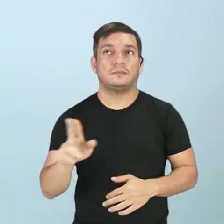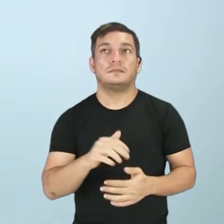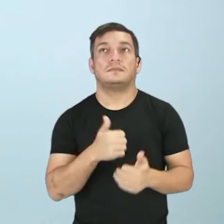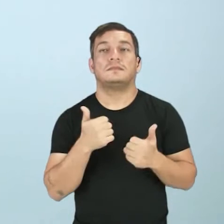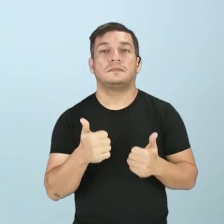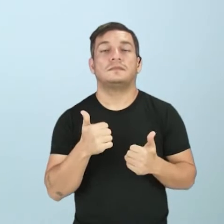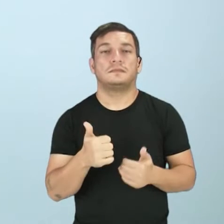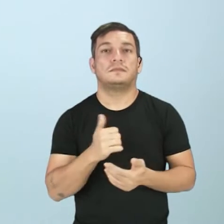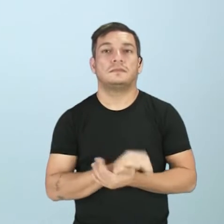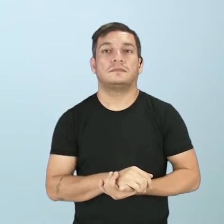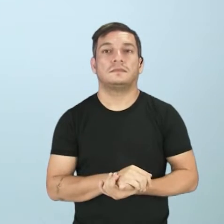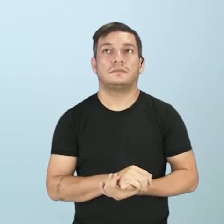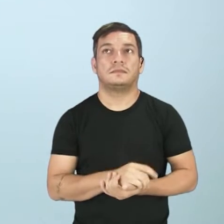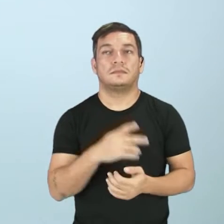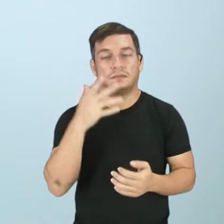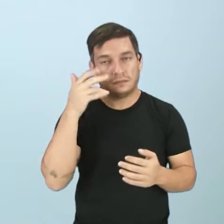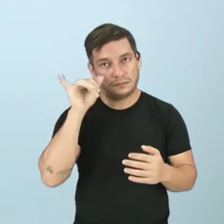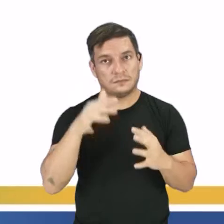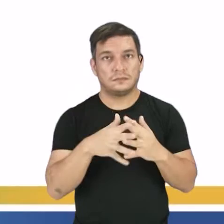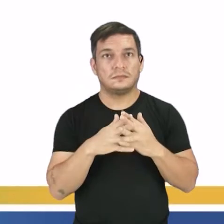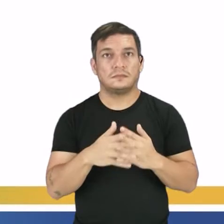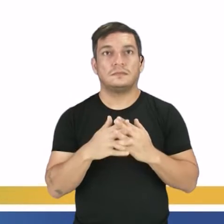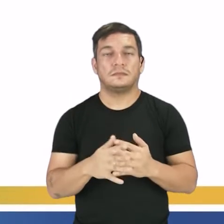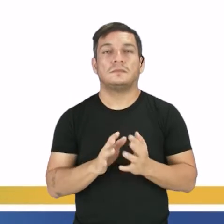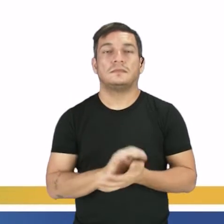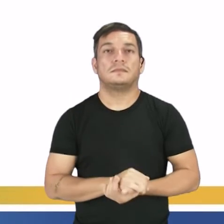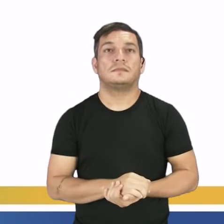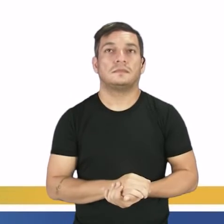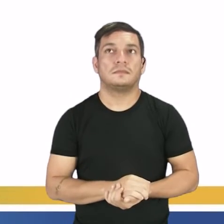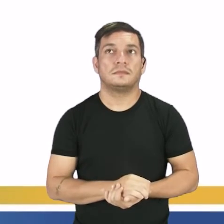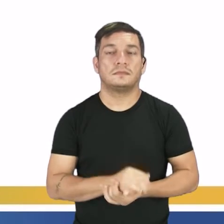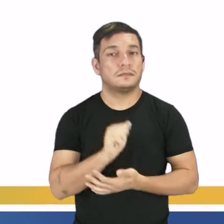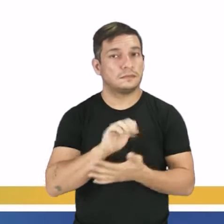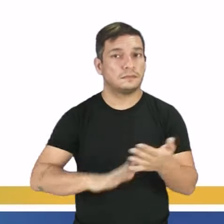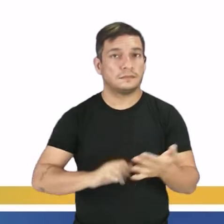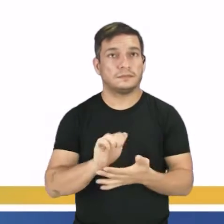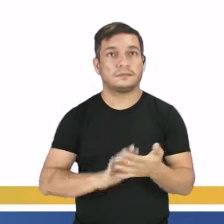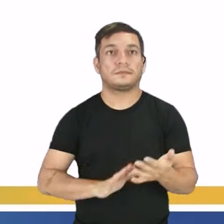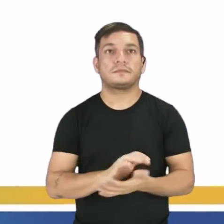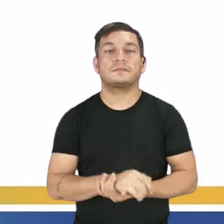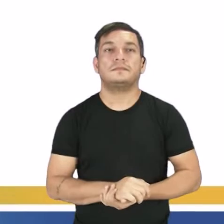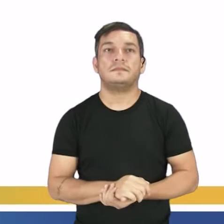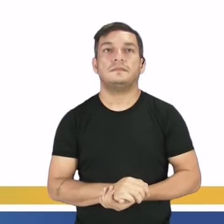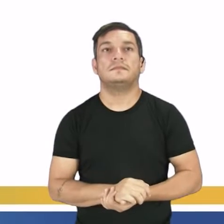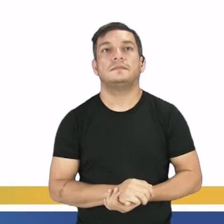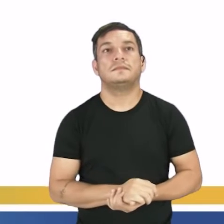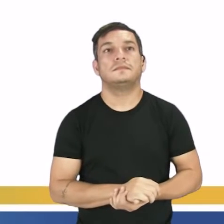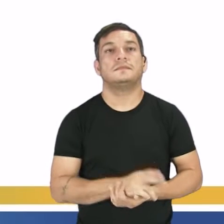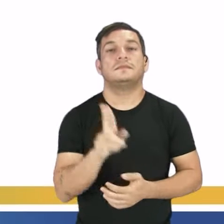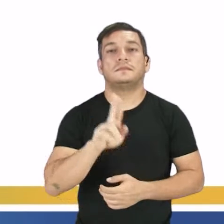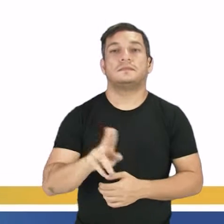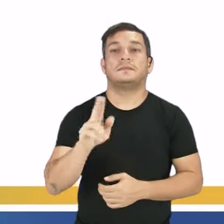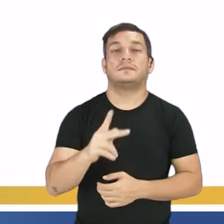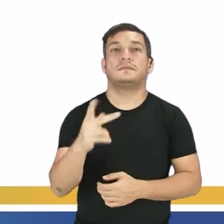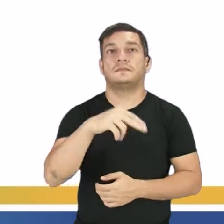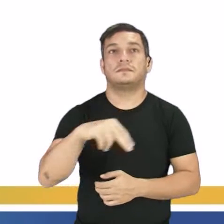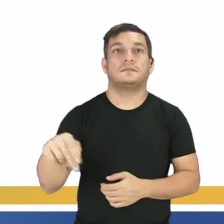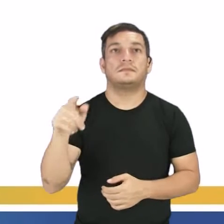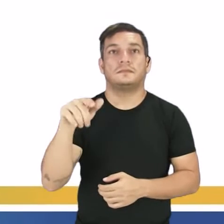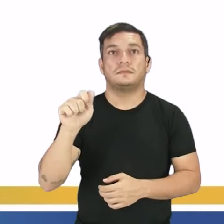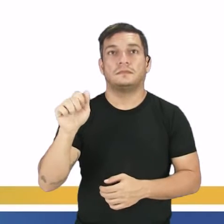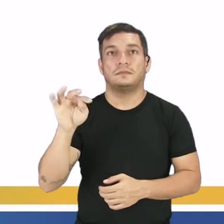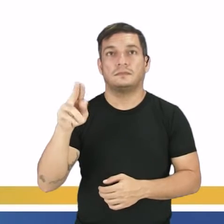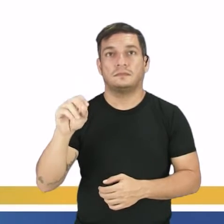bom? Só para não causar mais confusão. Vamos lá? Vamos para o nosso exercitando. O uso do pronome átono no